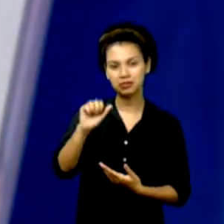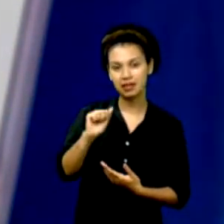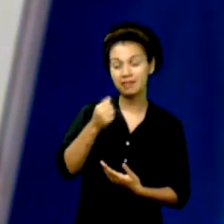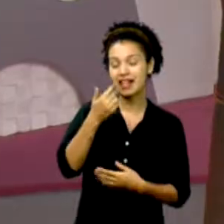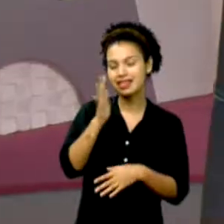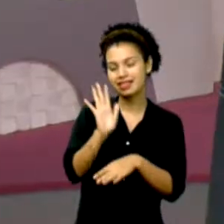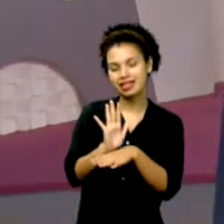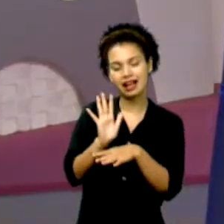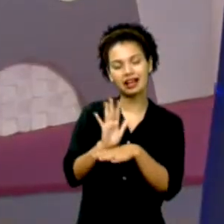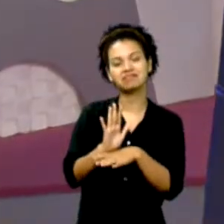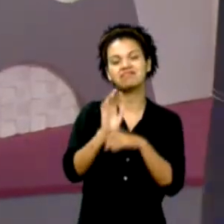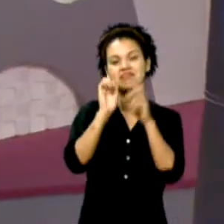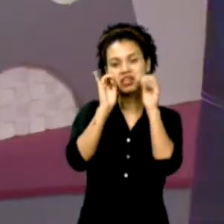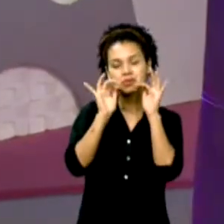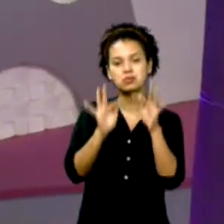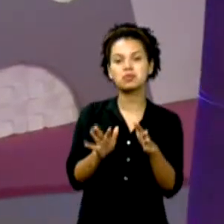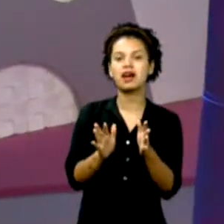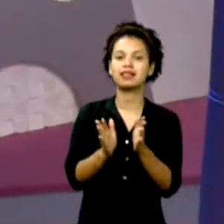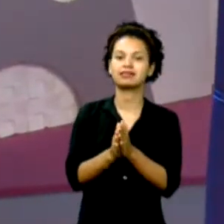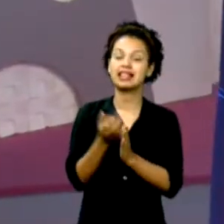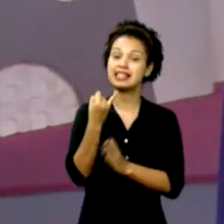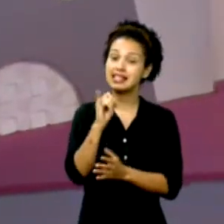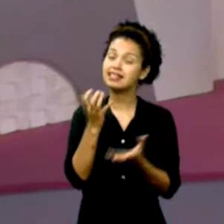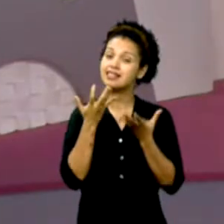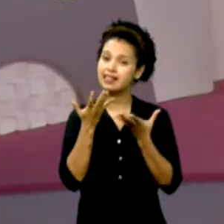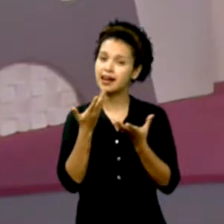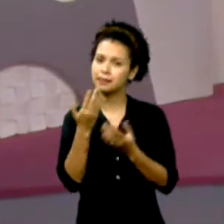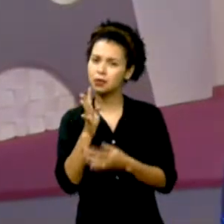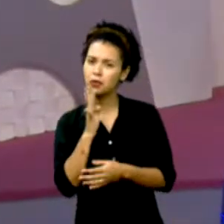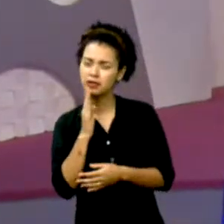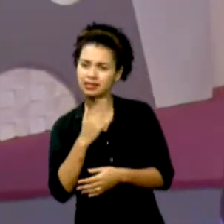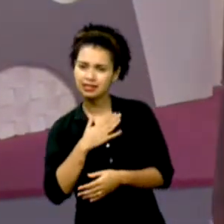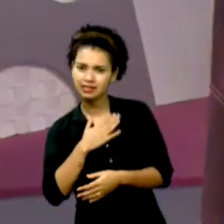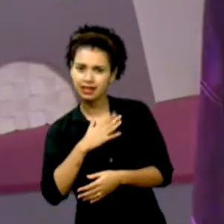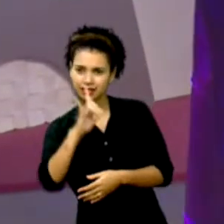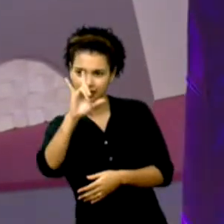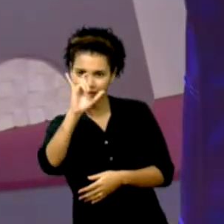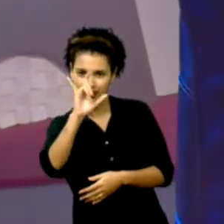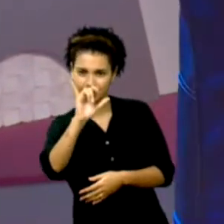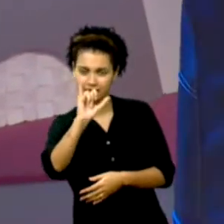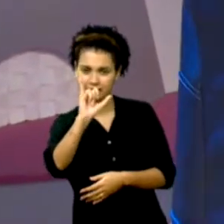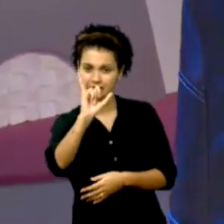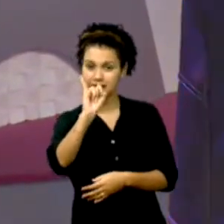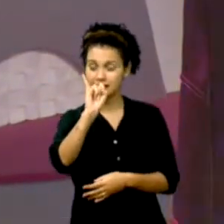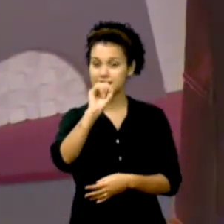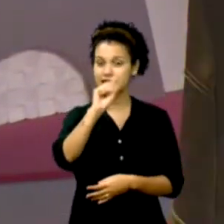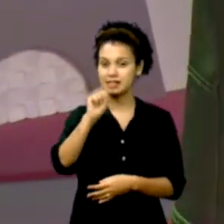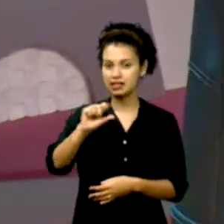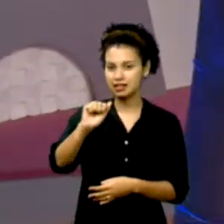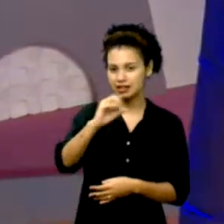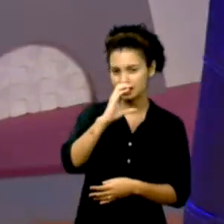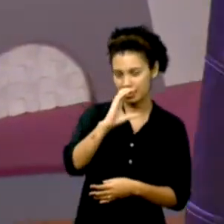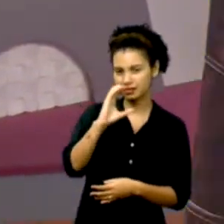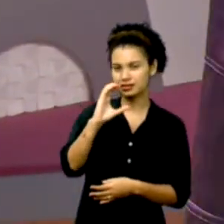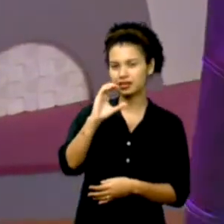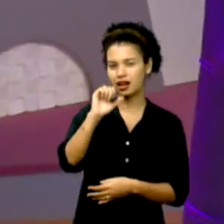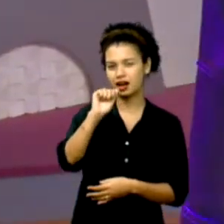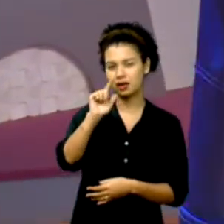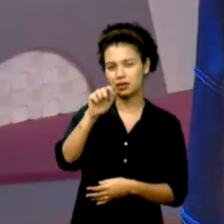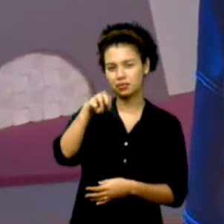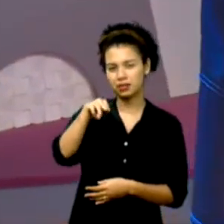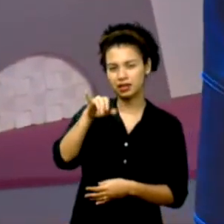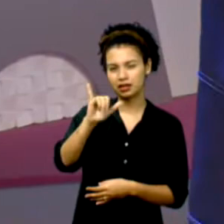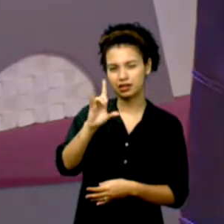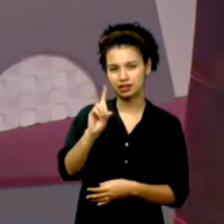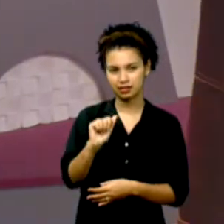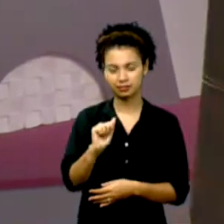um pouco mais, Isaac, está no Instagram, Isaac Almeida, não é isso? Instagram, Isaac Almeida, é _ Almeide. Você teve no Ídolos, não é